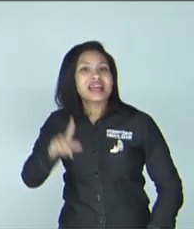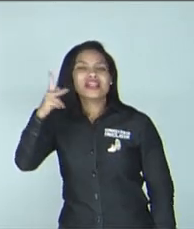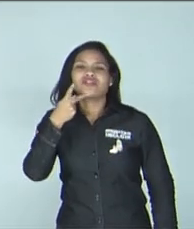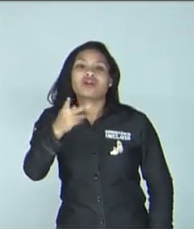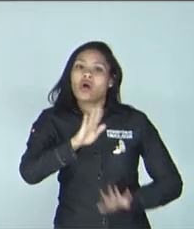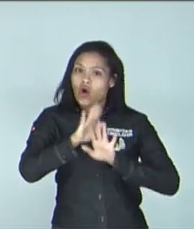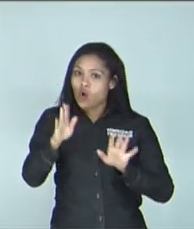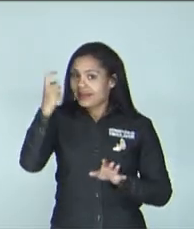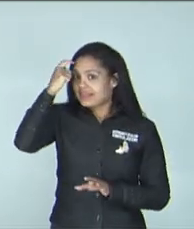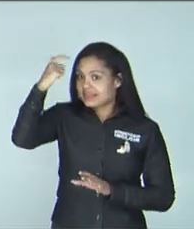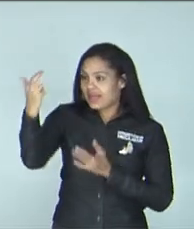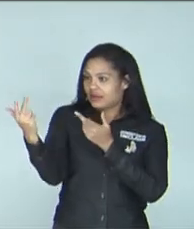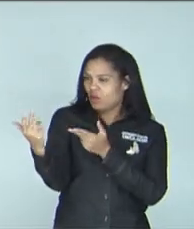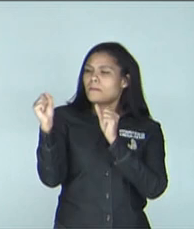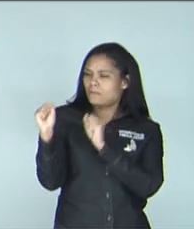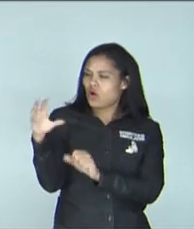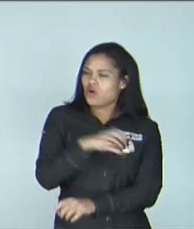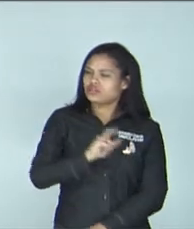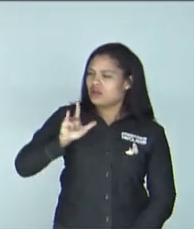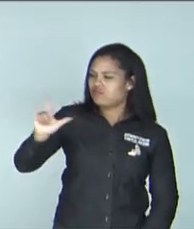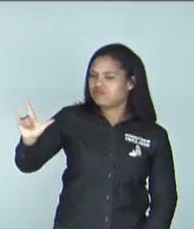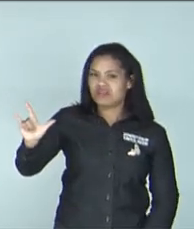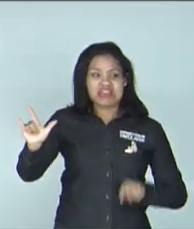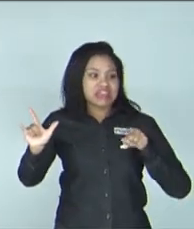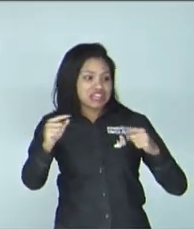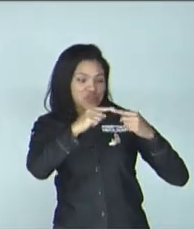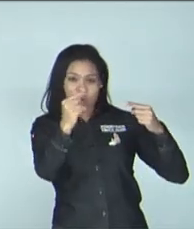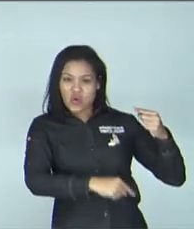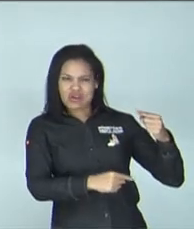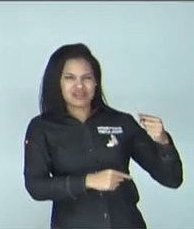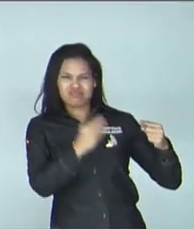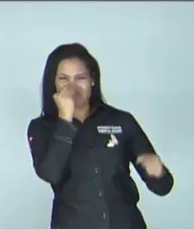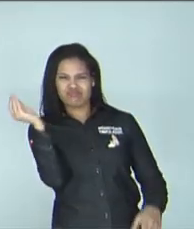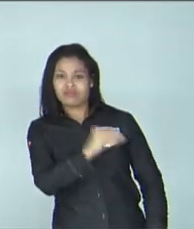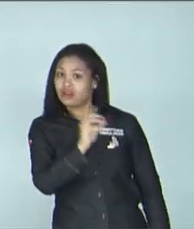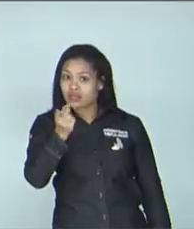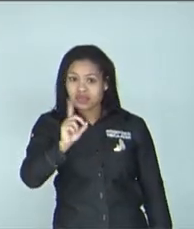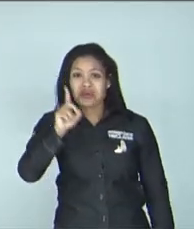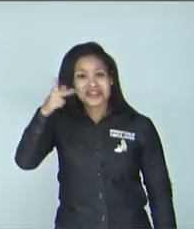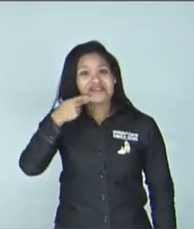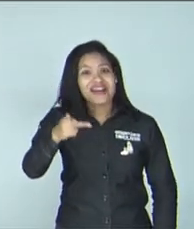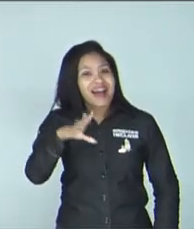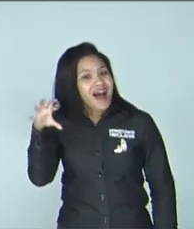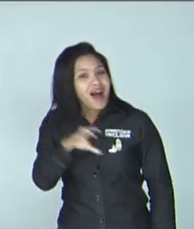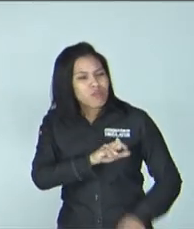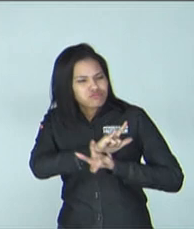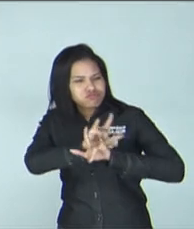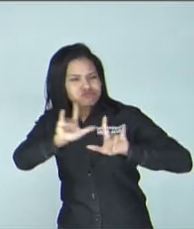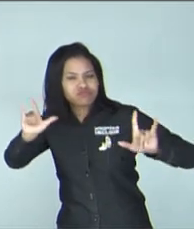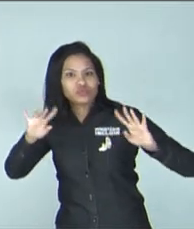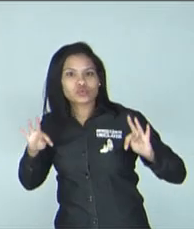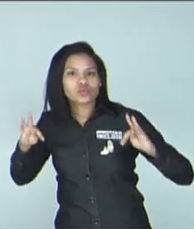sua sobre isso aquilo o meu amado onde deus está colocando o dedo na sua vida